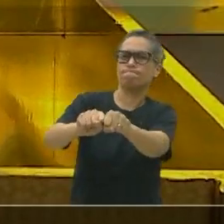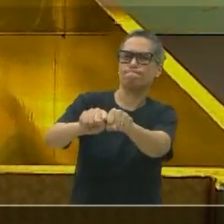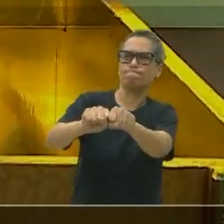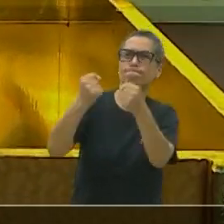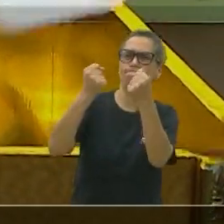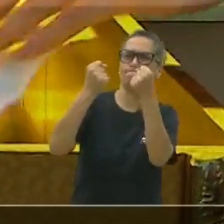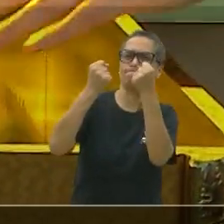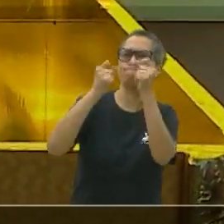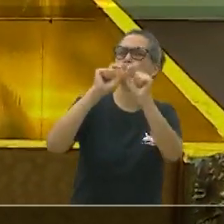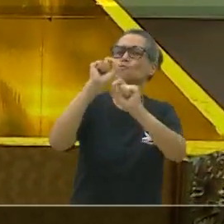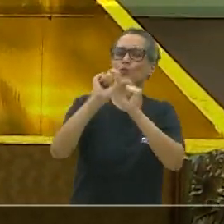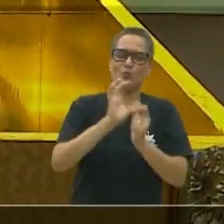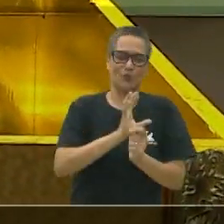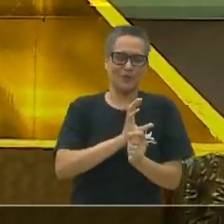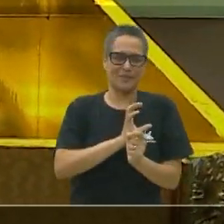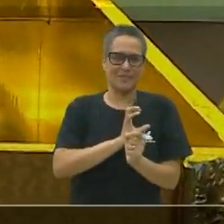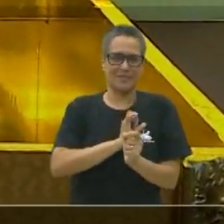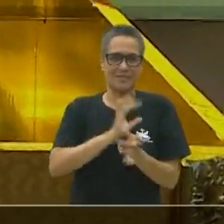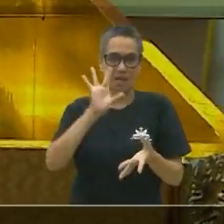romper o que o amor